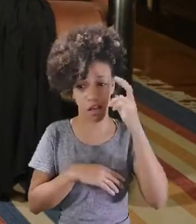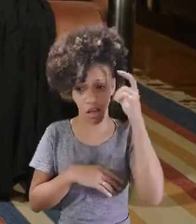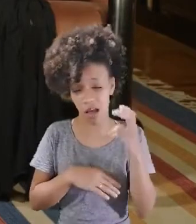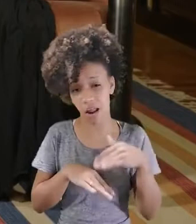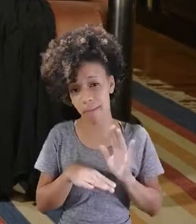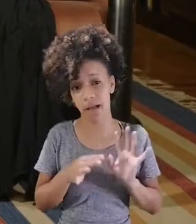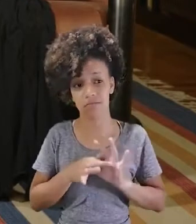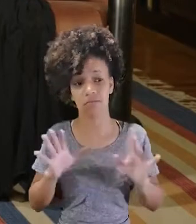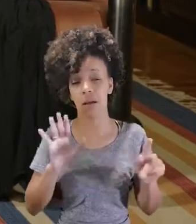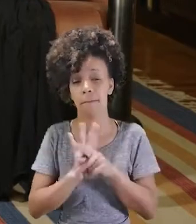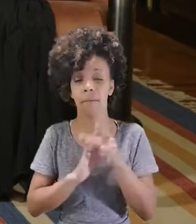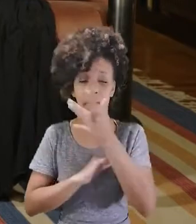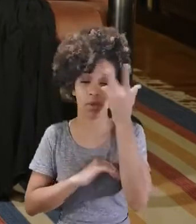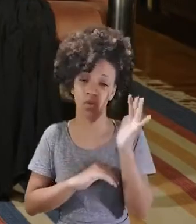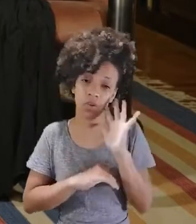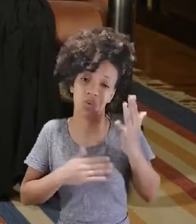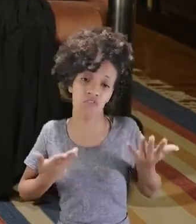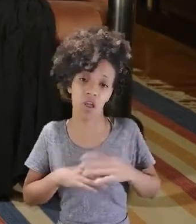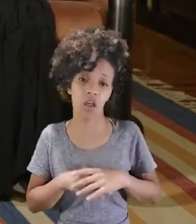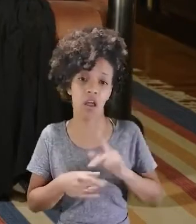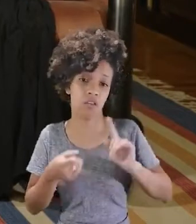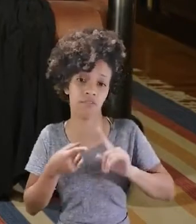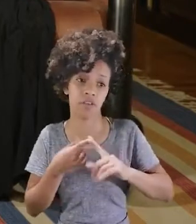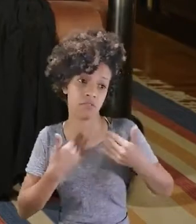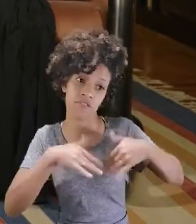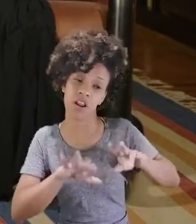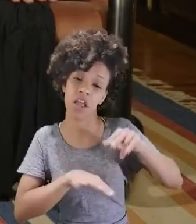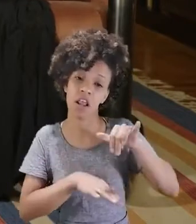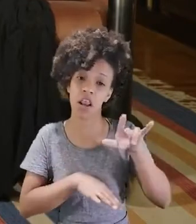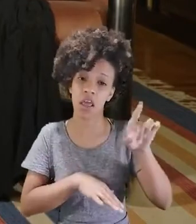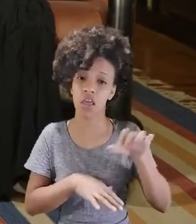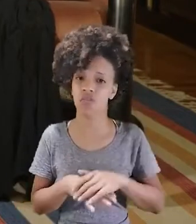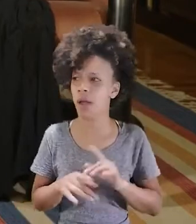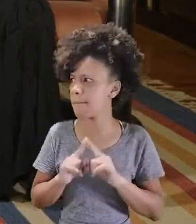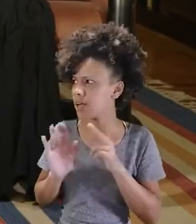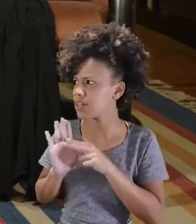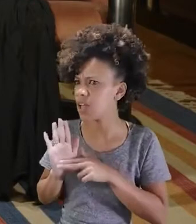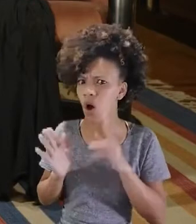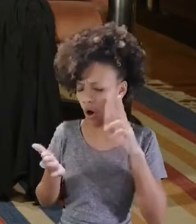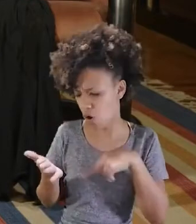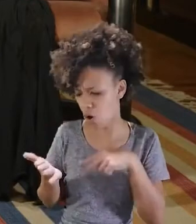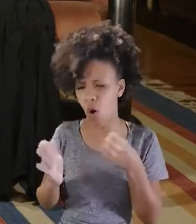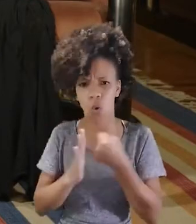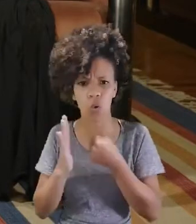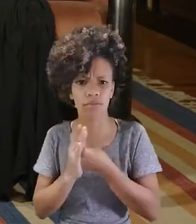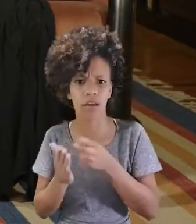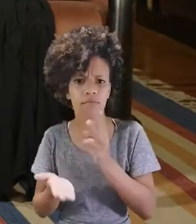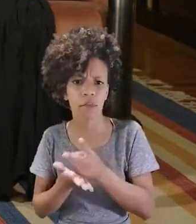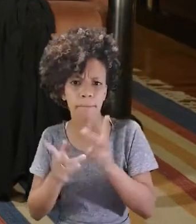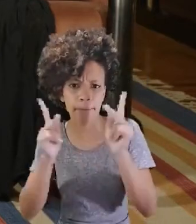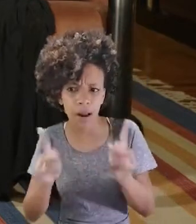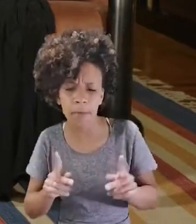mais inteligente deixar a própria pessoa ela quer a vingança lá Gabriel Dona Neide Olha só bastante Estatuto dos caras lutar sempre